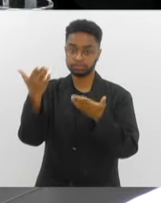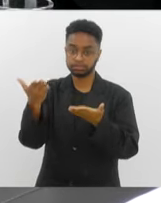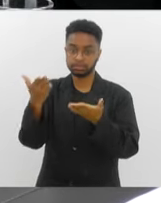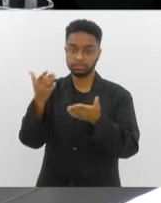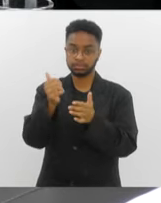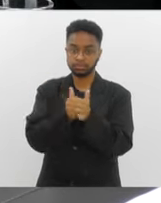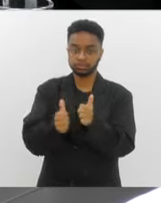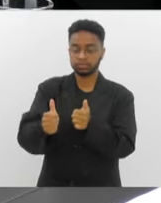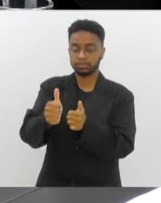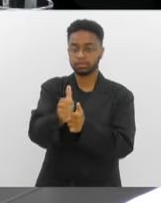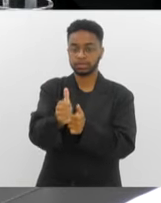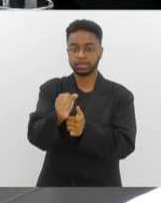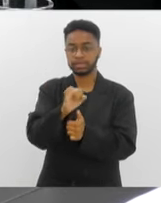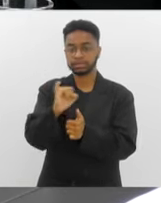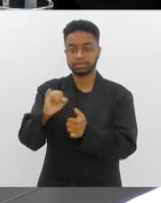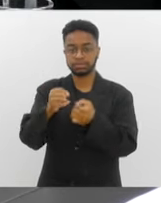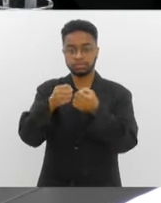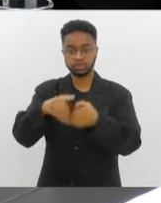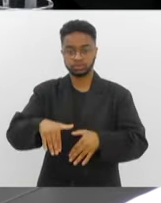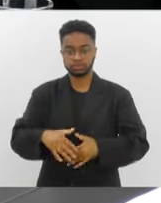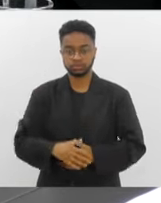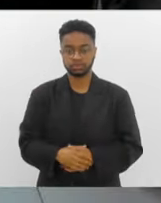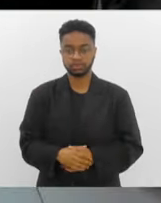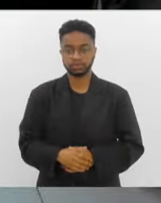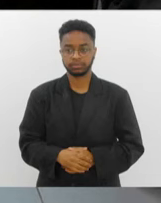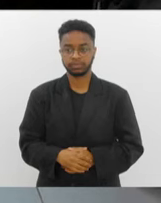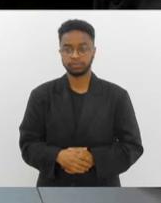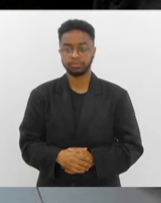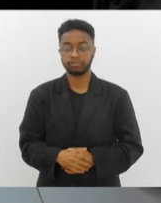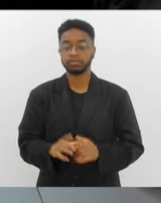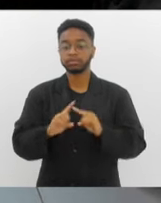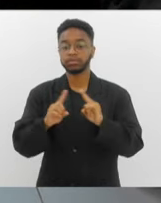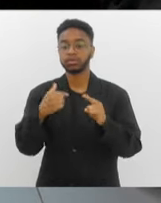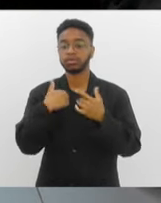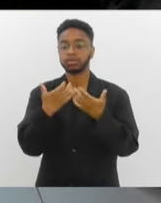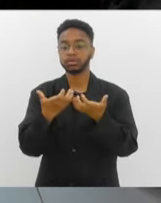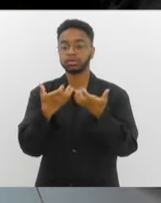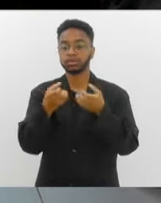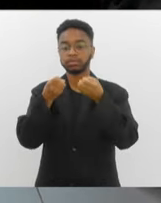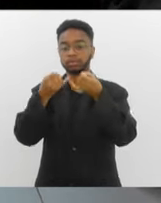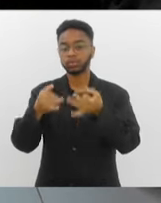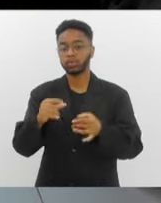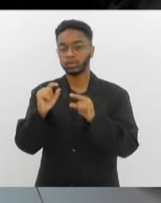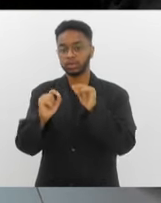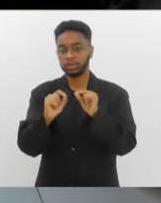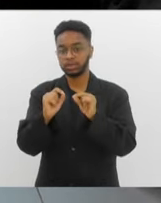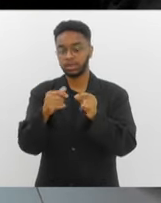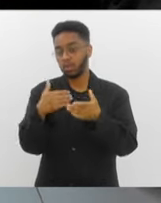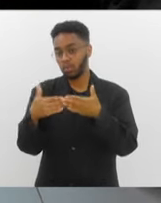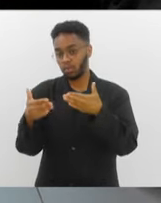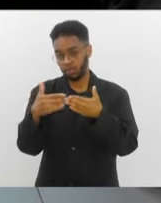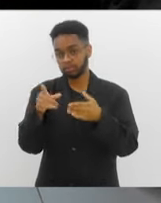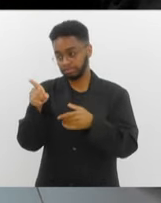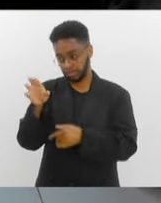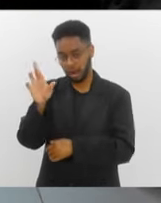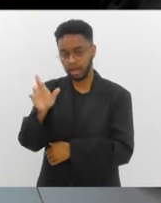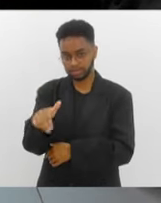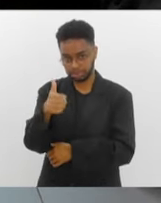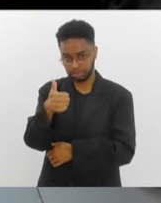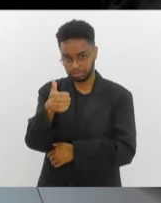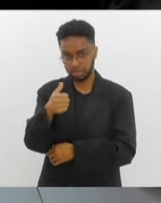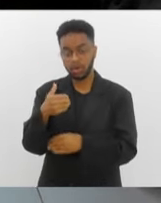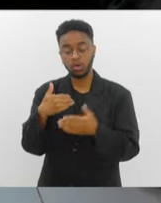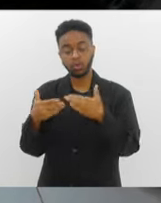prioritariamente à frente daquele que foi prejudicado. Sim, mas o que eu estou querendo dizer a Vossa Excelência é o seguinte. Qualquer concurso, tem razão, Vossa Excelência,